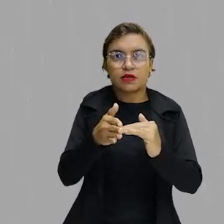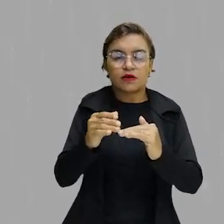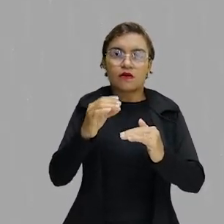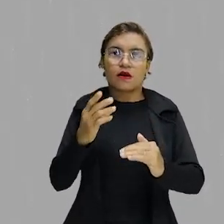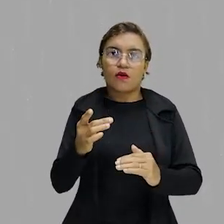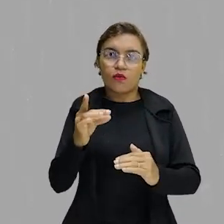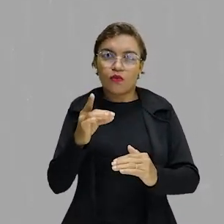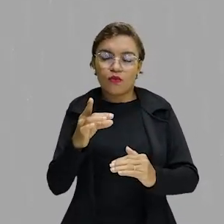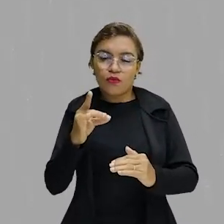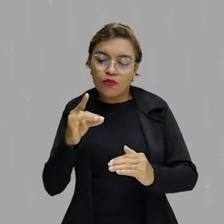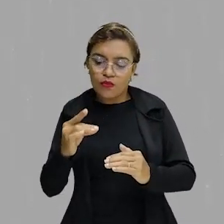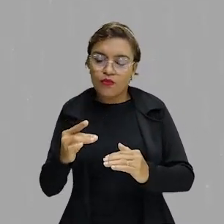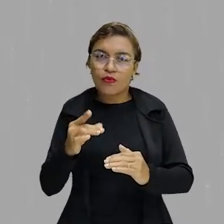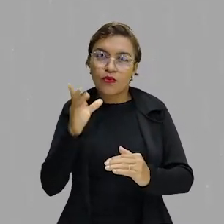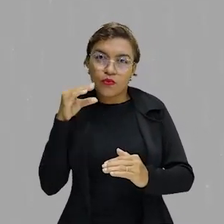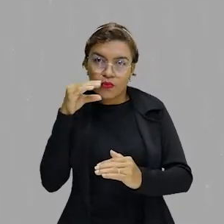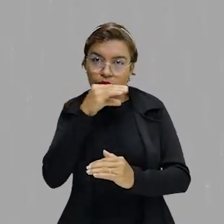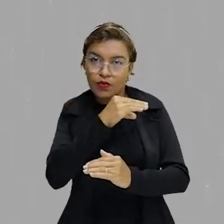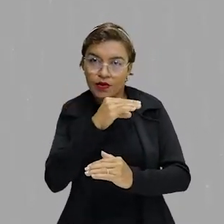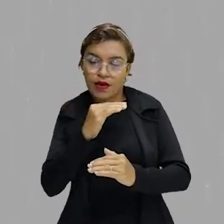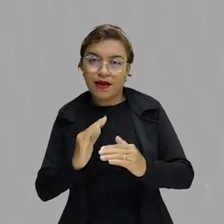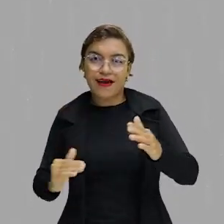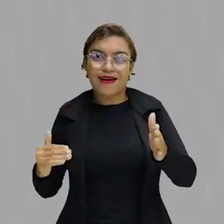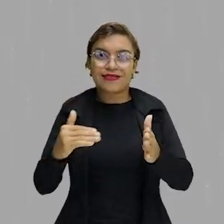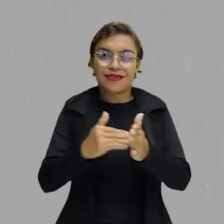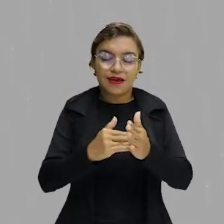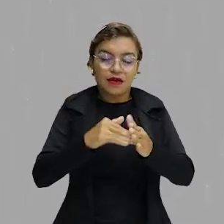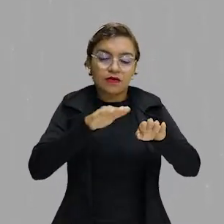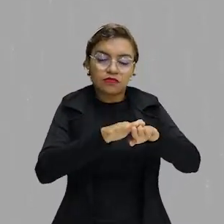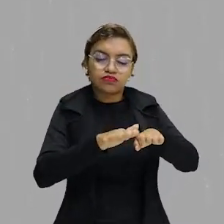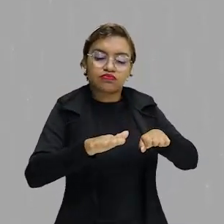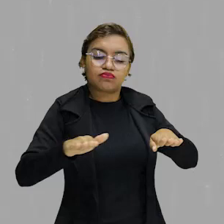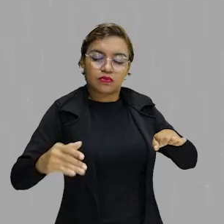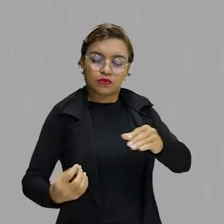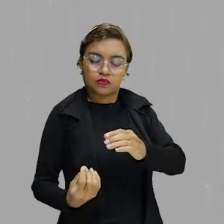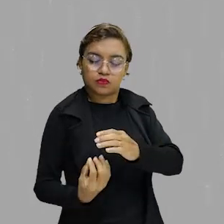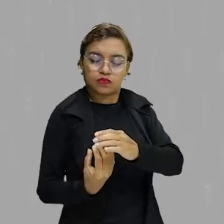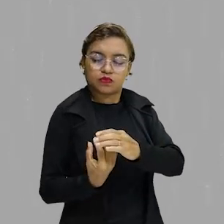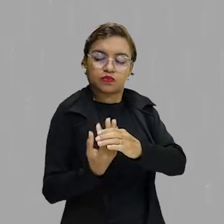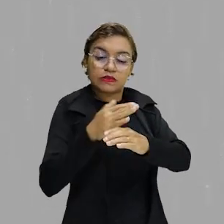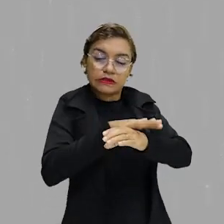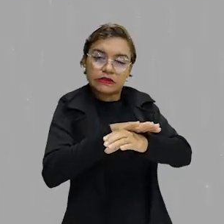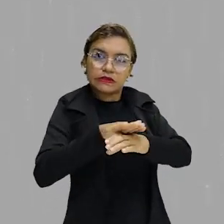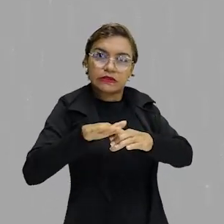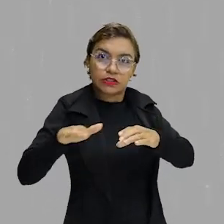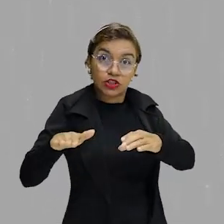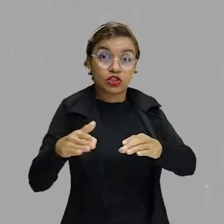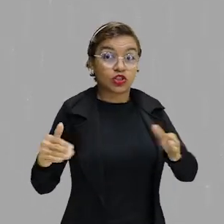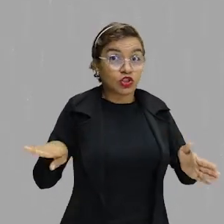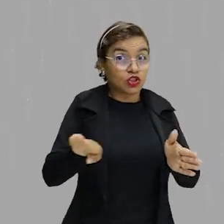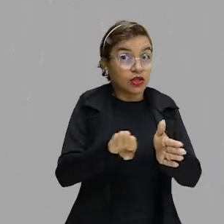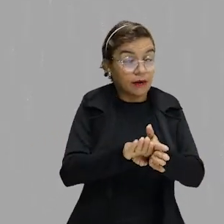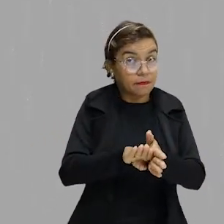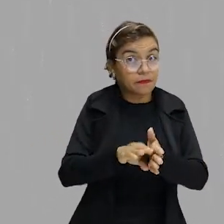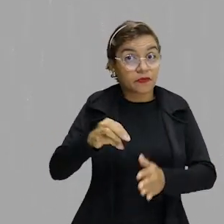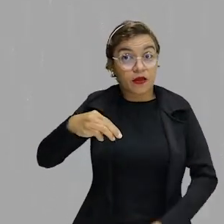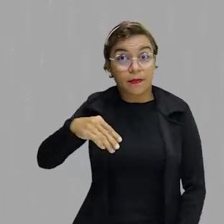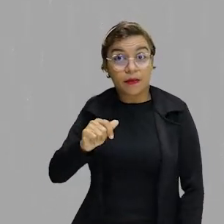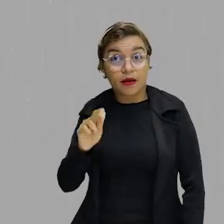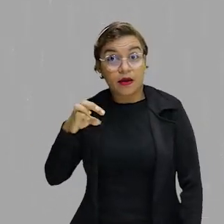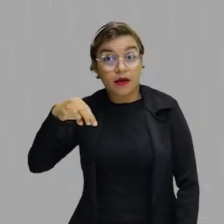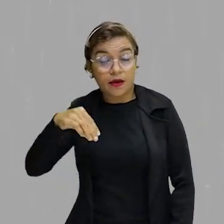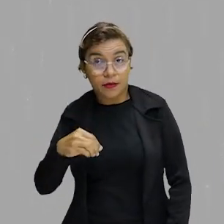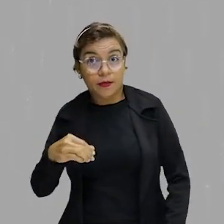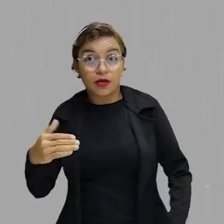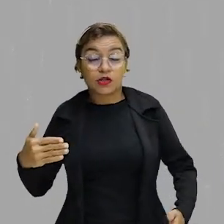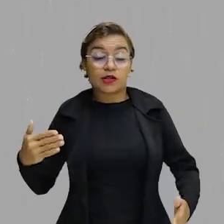vai passando até ele chegar à superfície. Beleza? E, obviamente, esse magma, quando chega à nossa superfície,